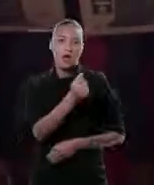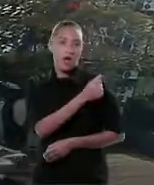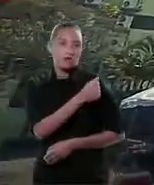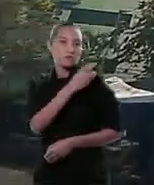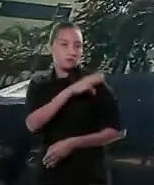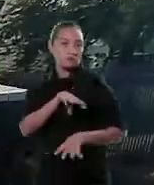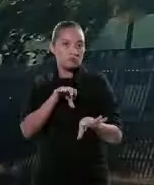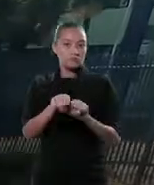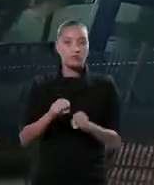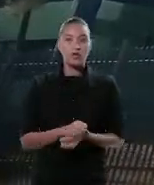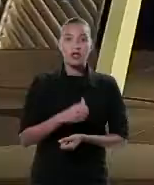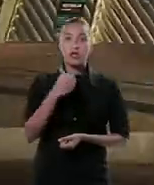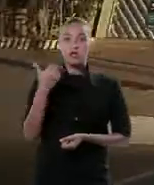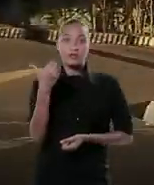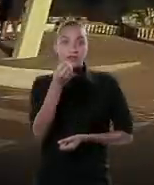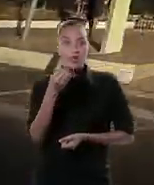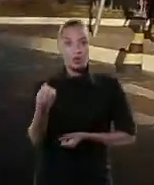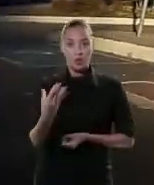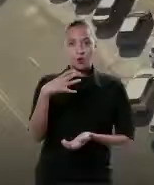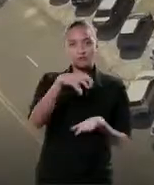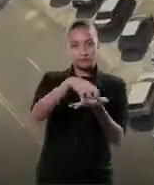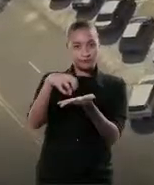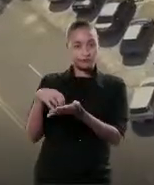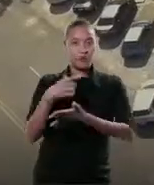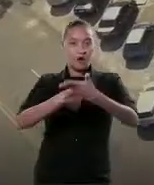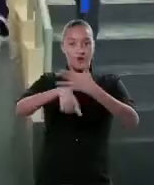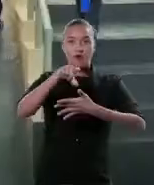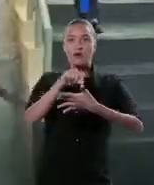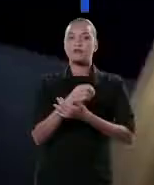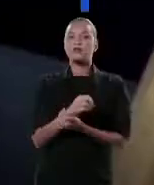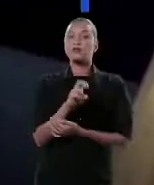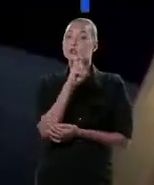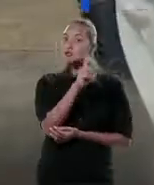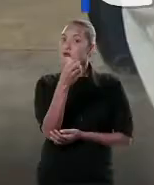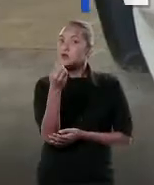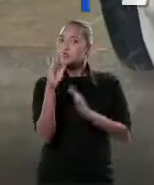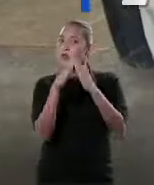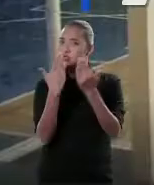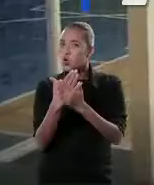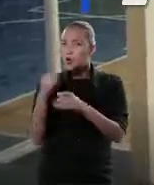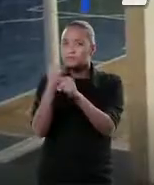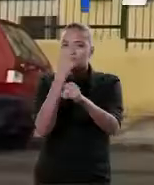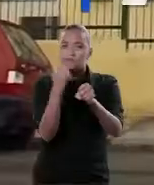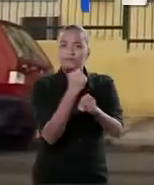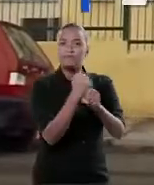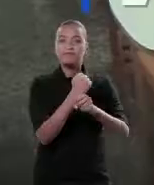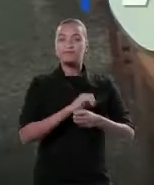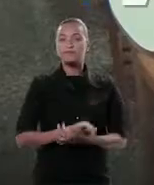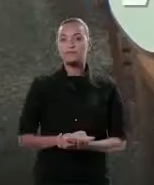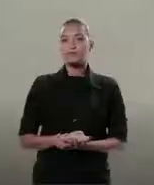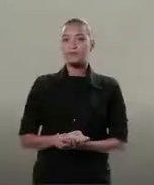alunos do ensino médio. 10 novos núcleos da UEA. 56 escolas reformadas ou